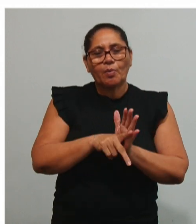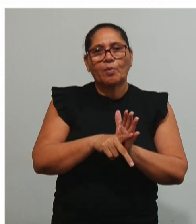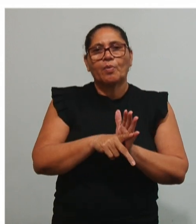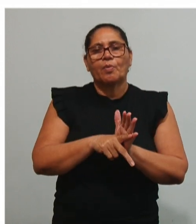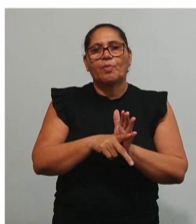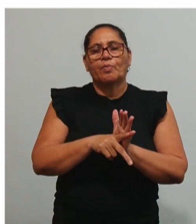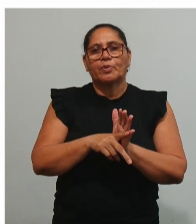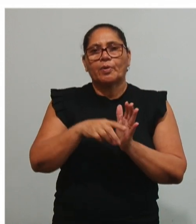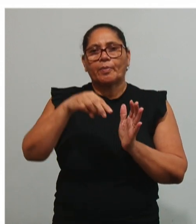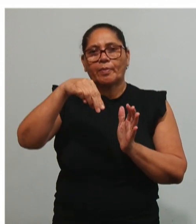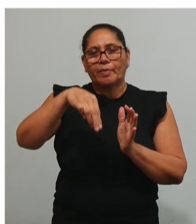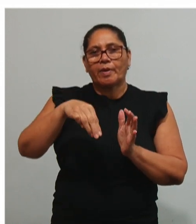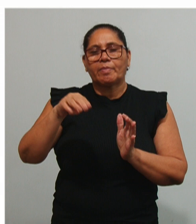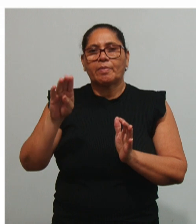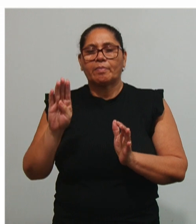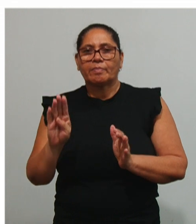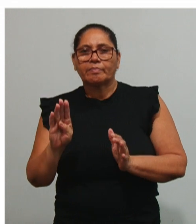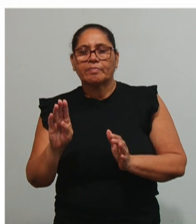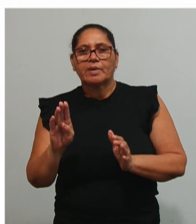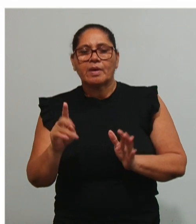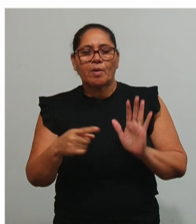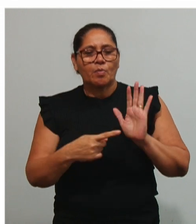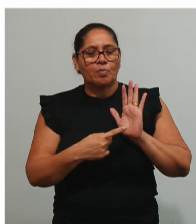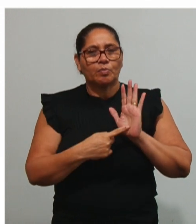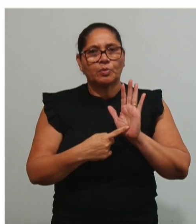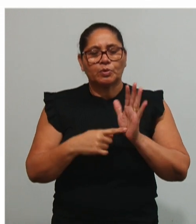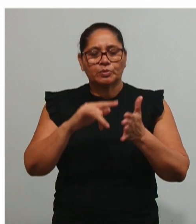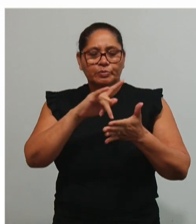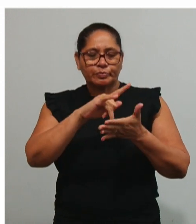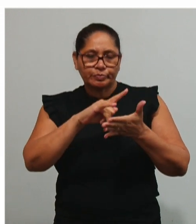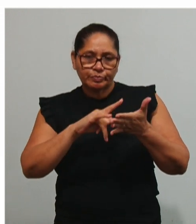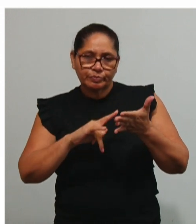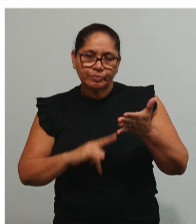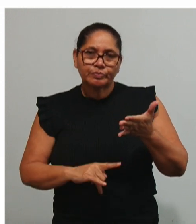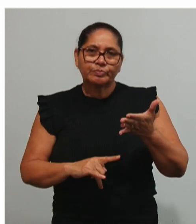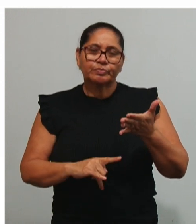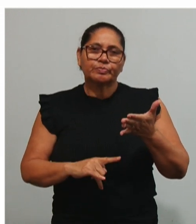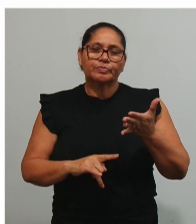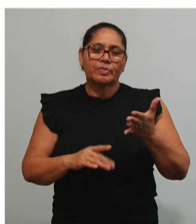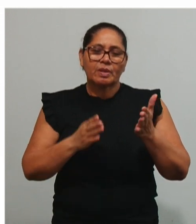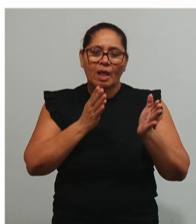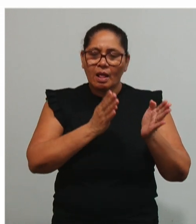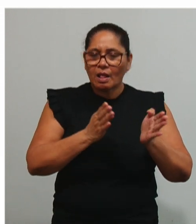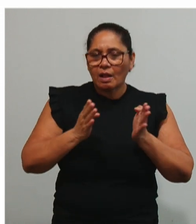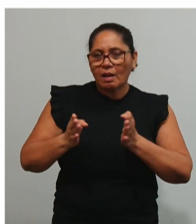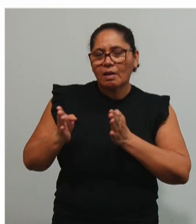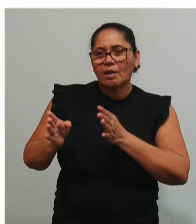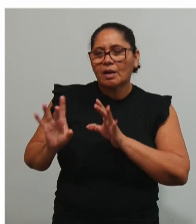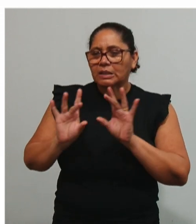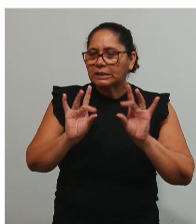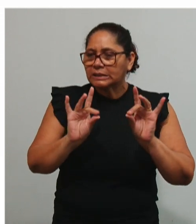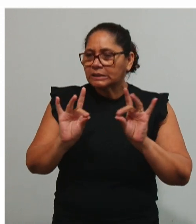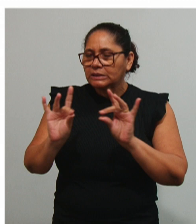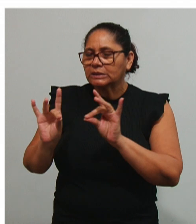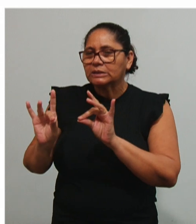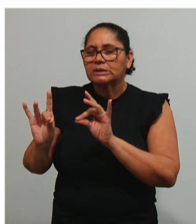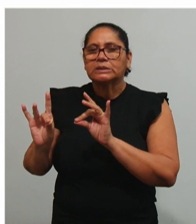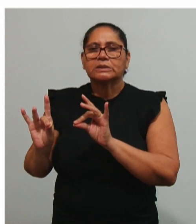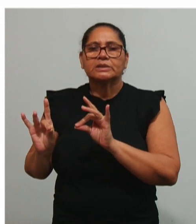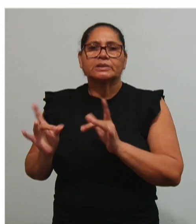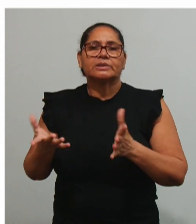autor traz, né? De você documentar, de você decompor, de você